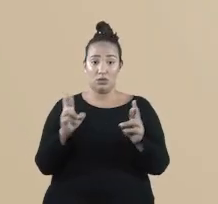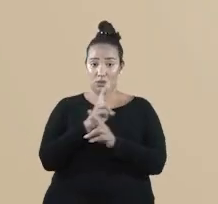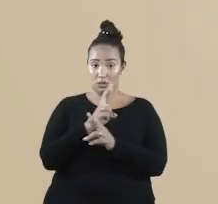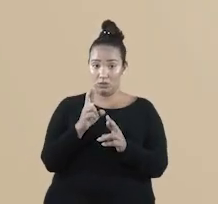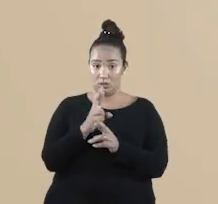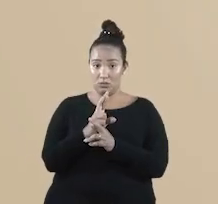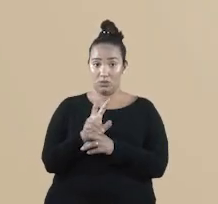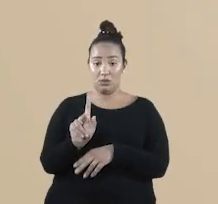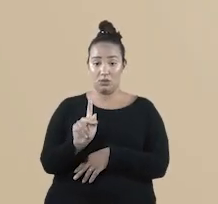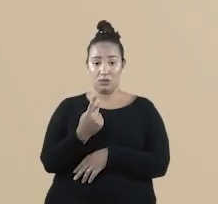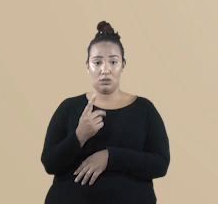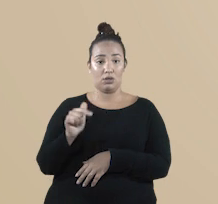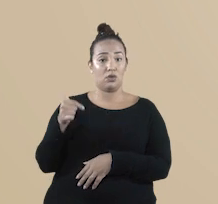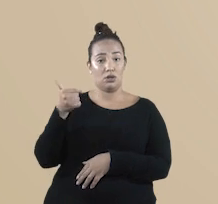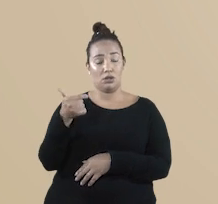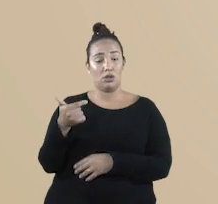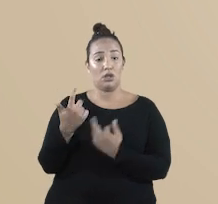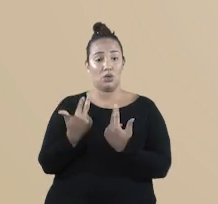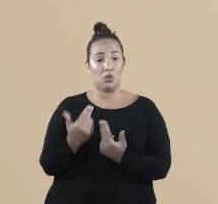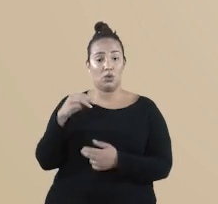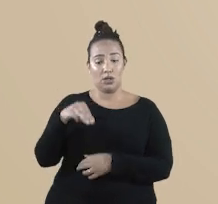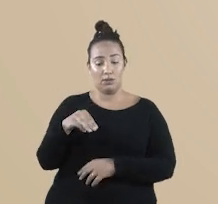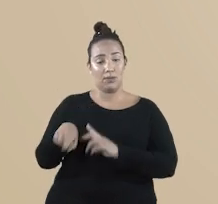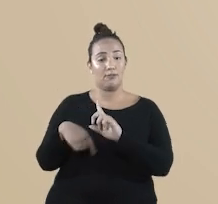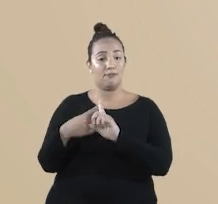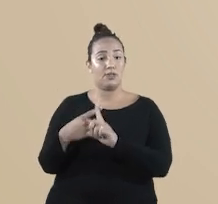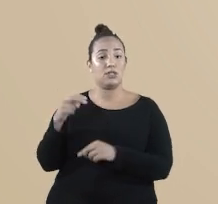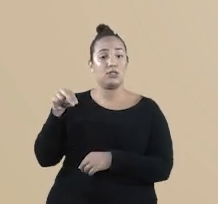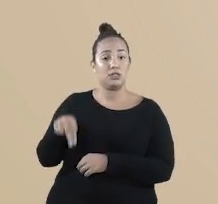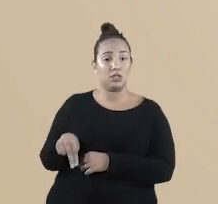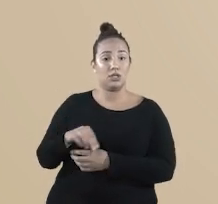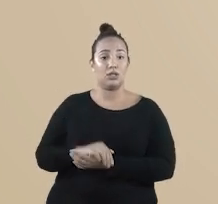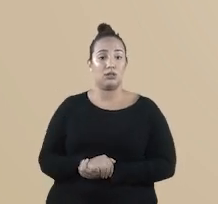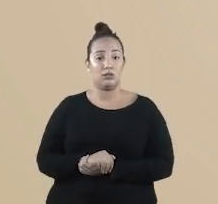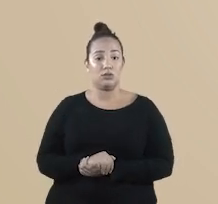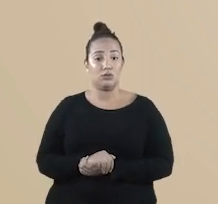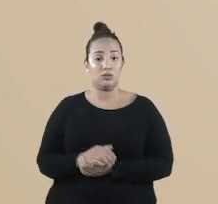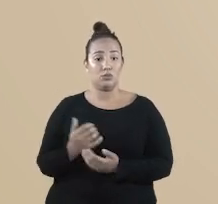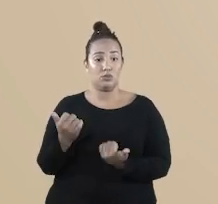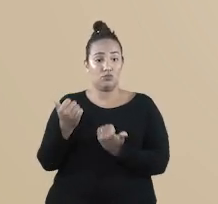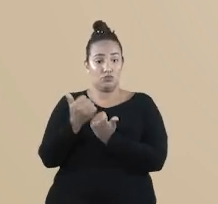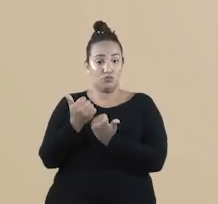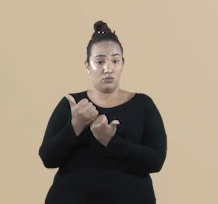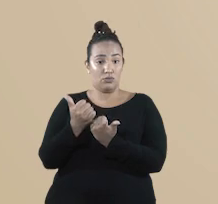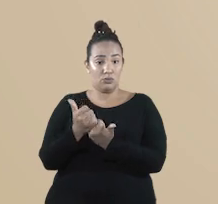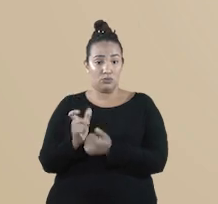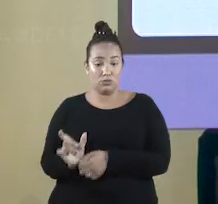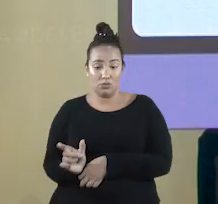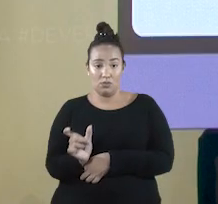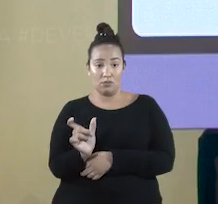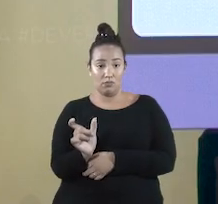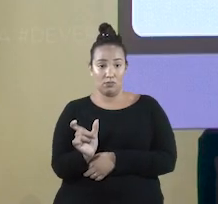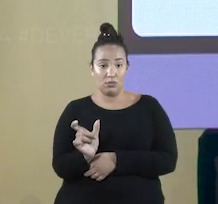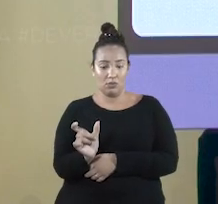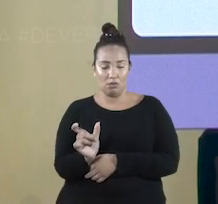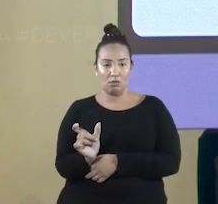vale h² igual a m vezes n. Substituindo no segundo membro,